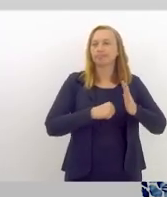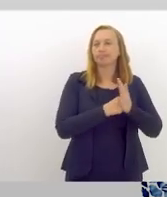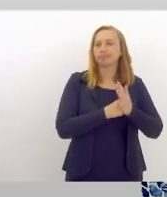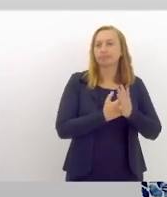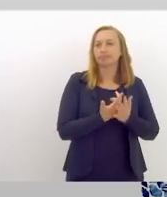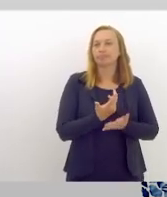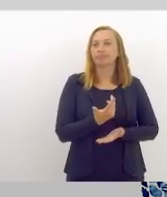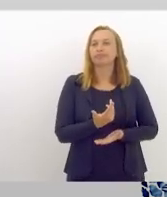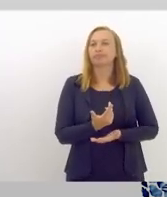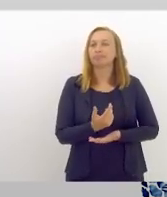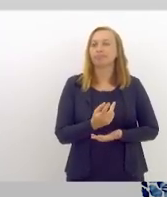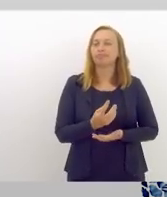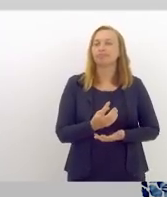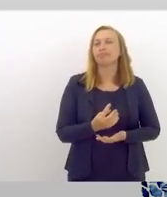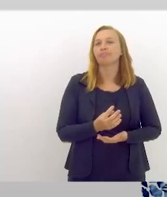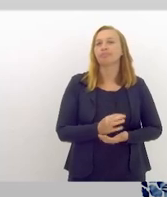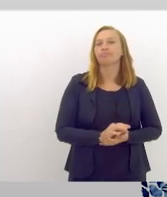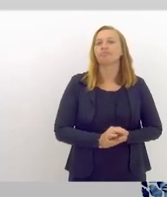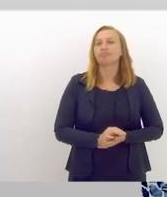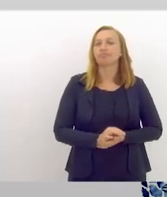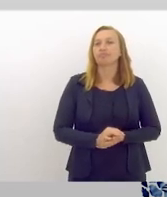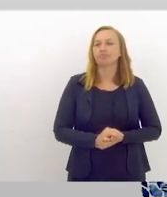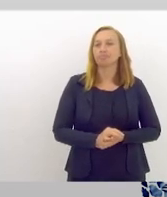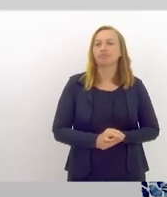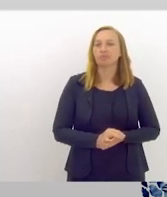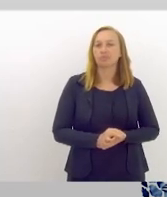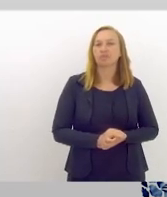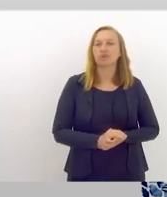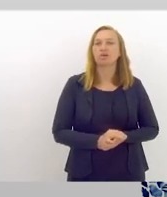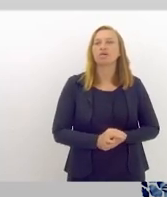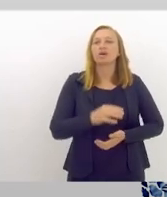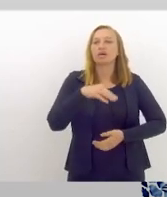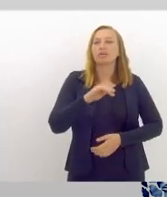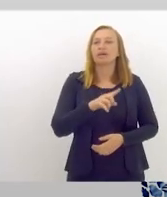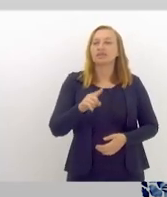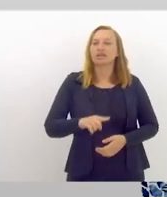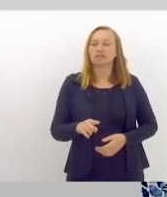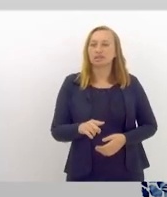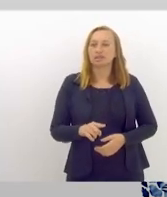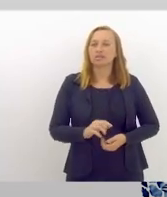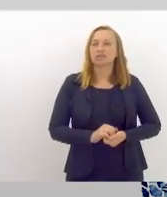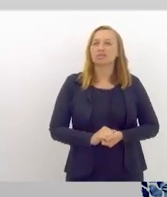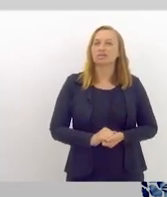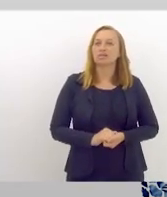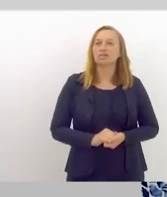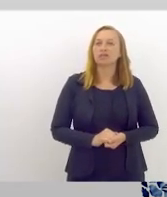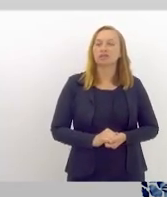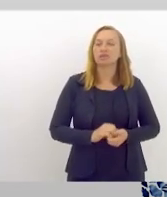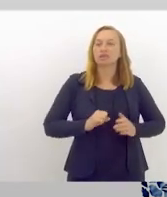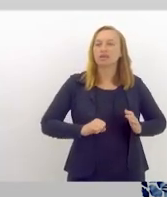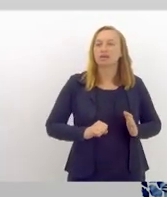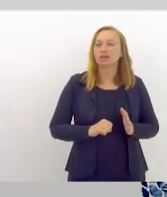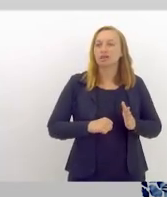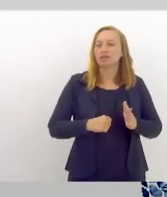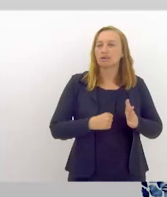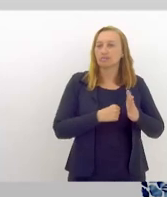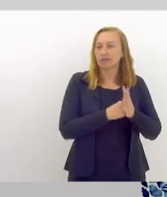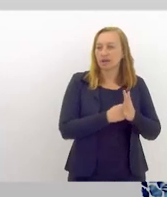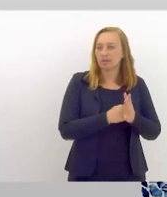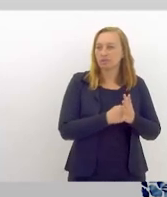matriz e coeficiente técnicos a matriz de anti f a matriz intersetorial de anti-f a Matriz de impactos de